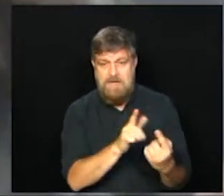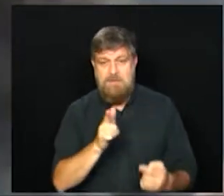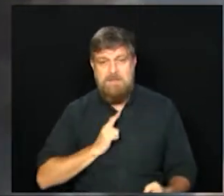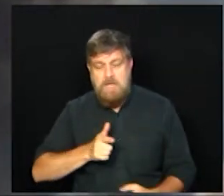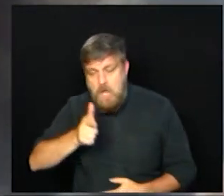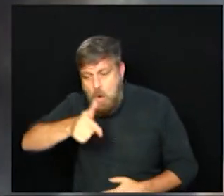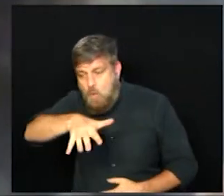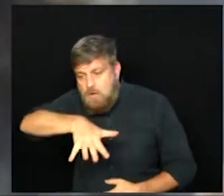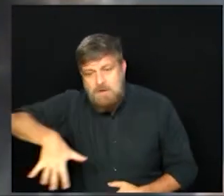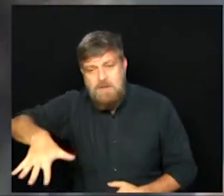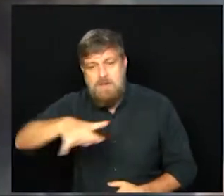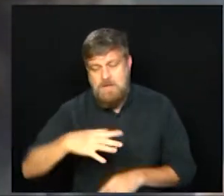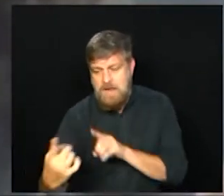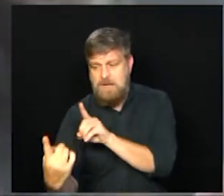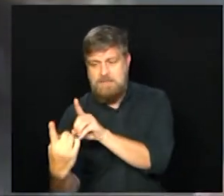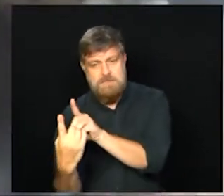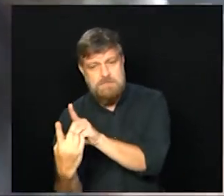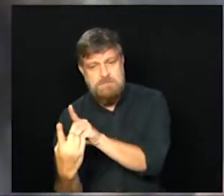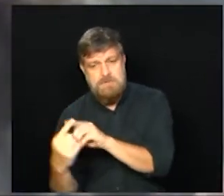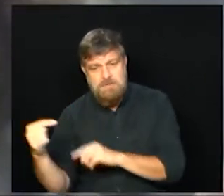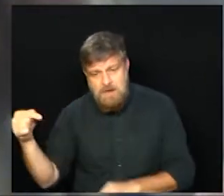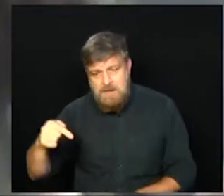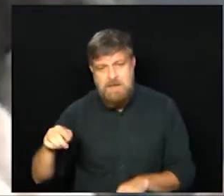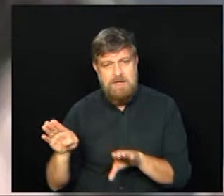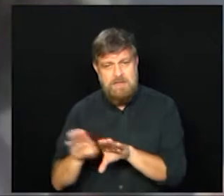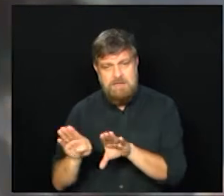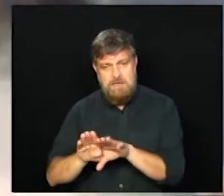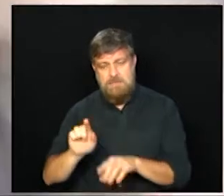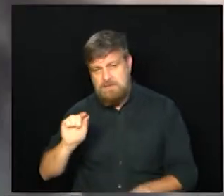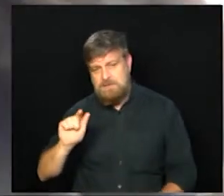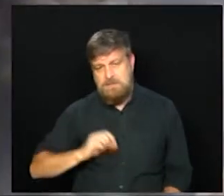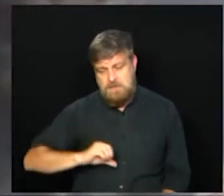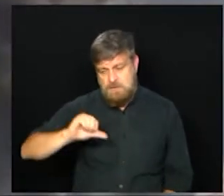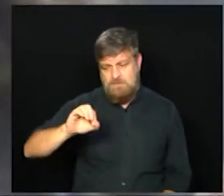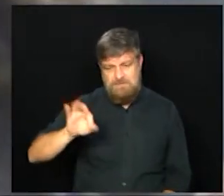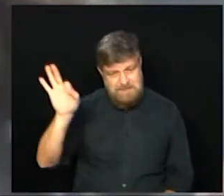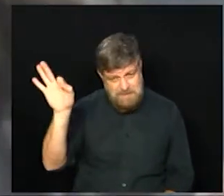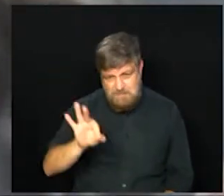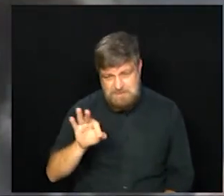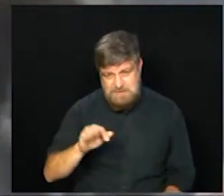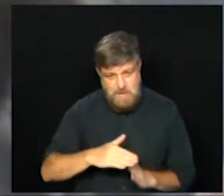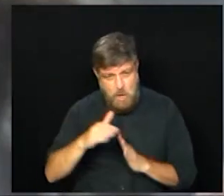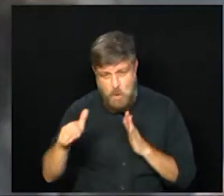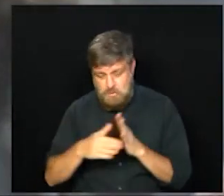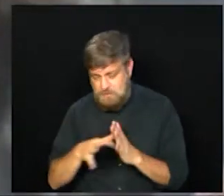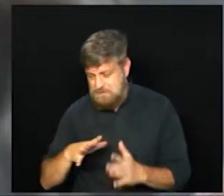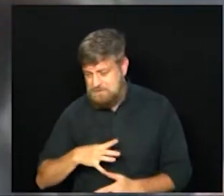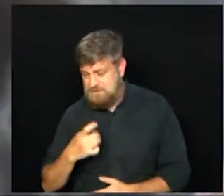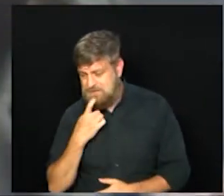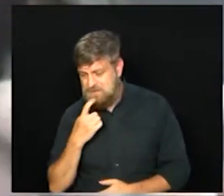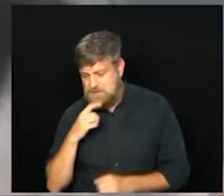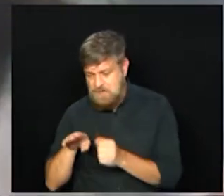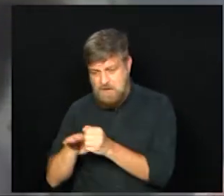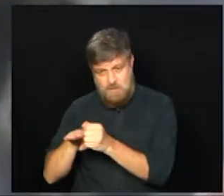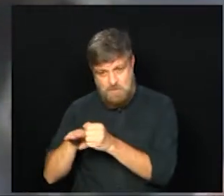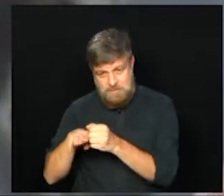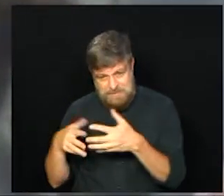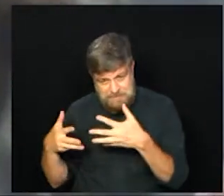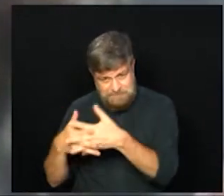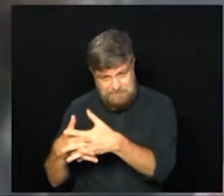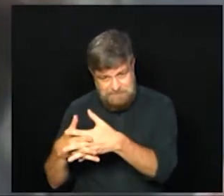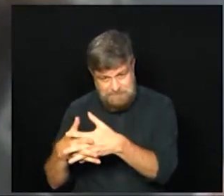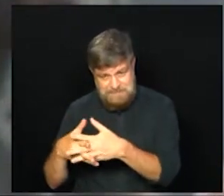que também faz o atendimento, e está 90, todo atendimento de Campinas, da média complexidade, que atende